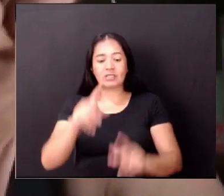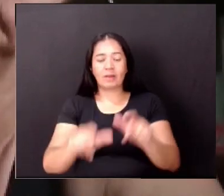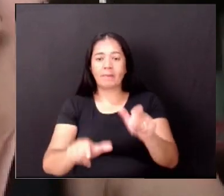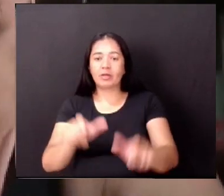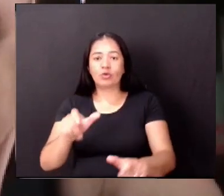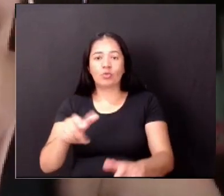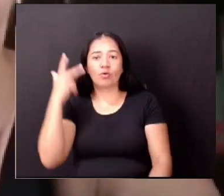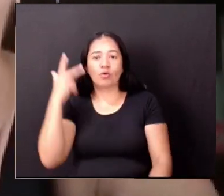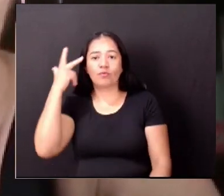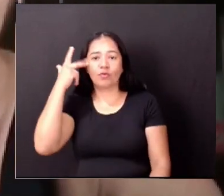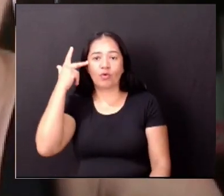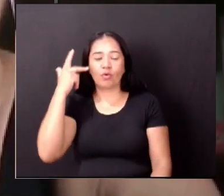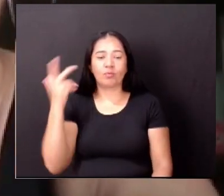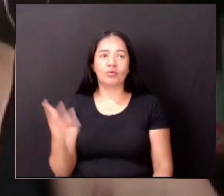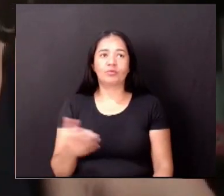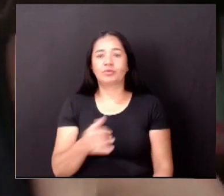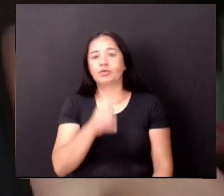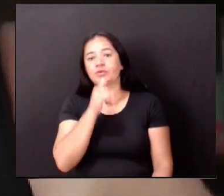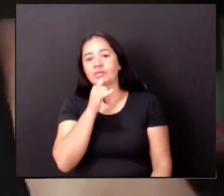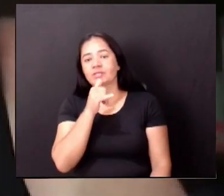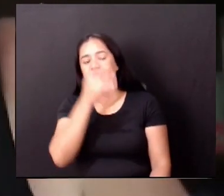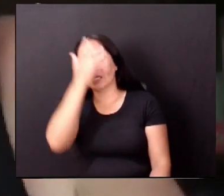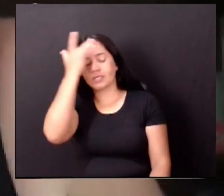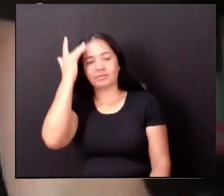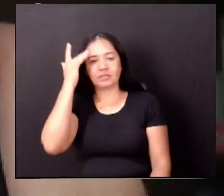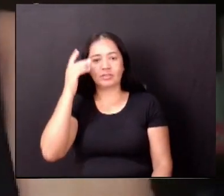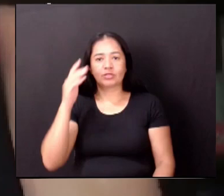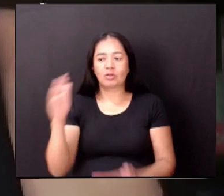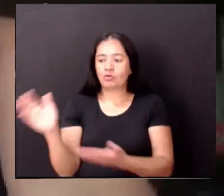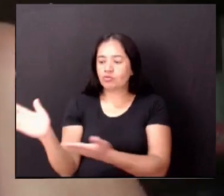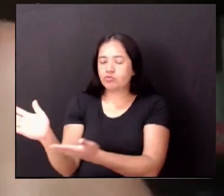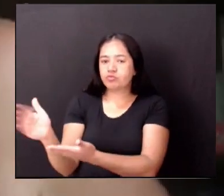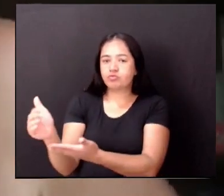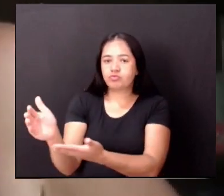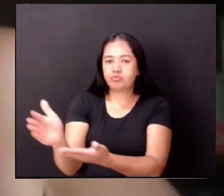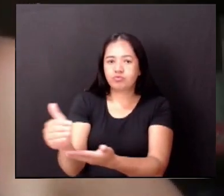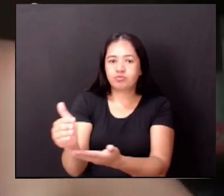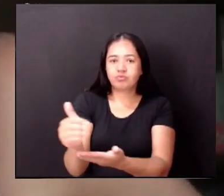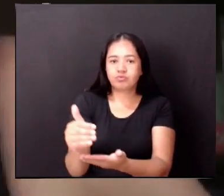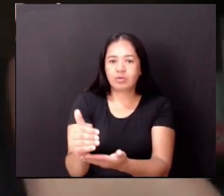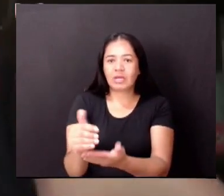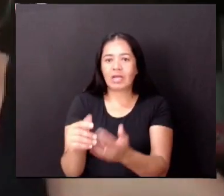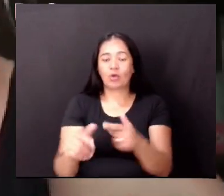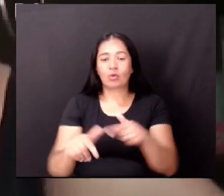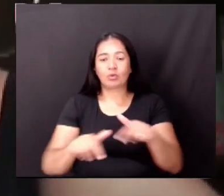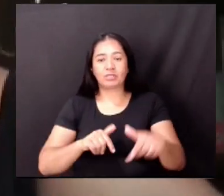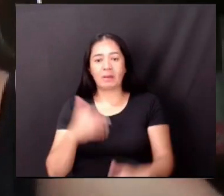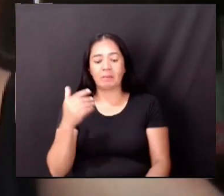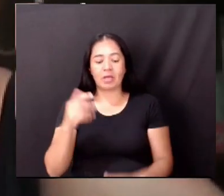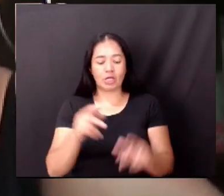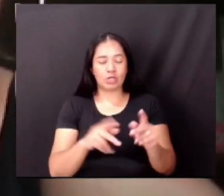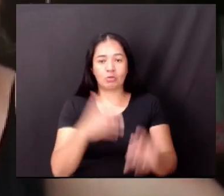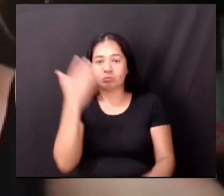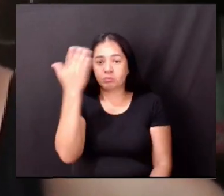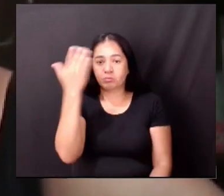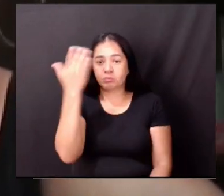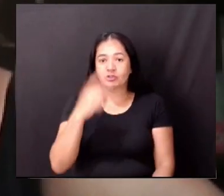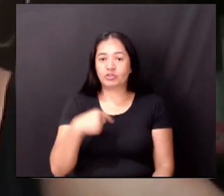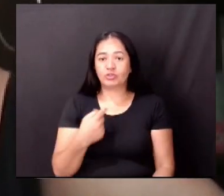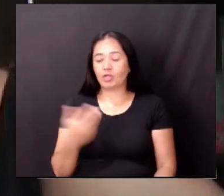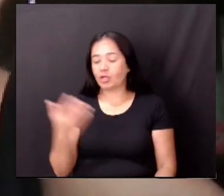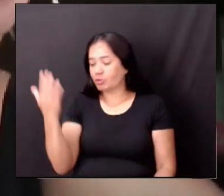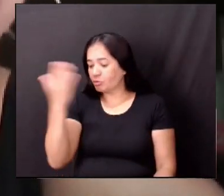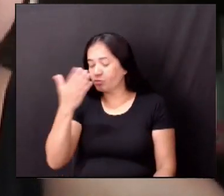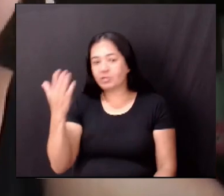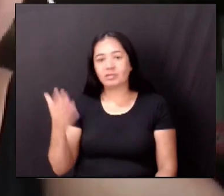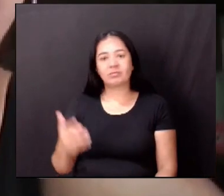para o cidadão comum. E, às vezes, por exemplo, os catadores, eles têm uma função que é meio invisibilizada na